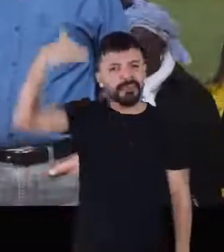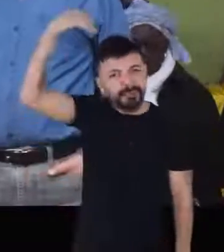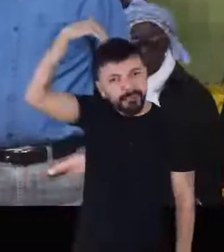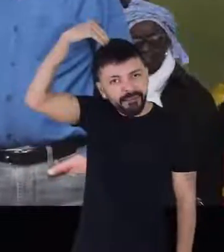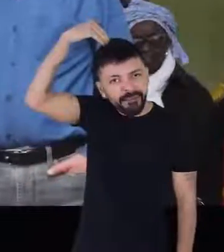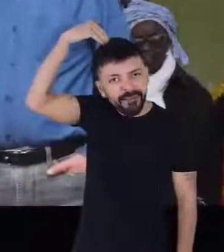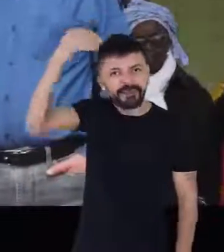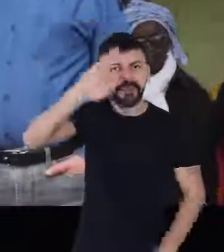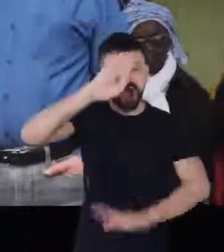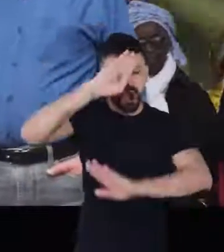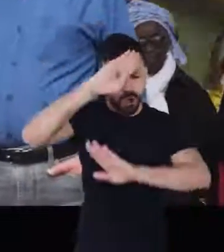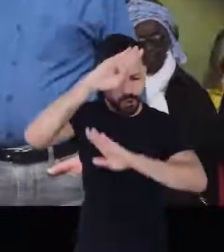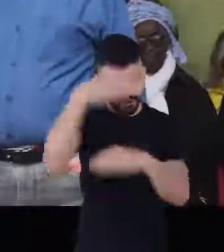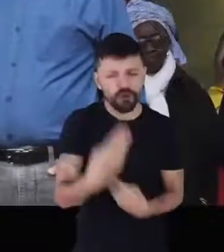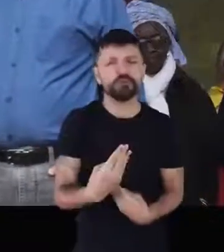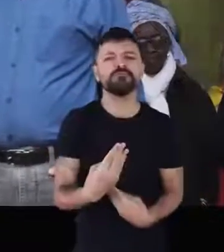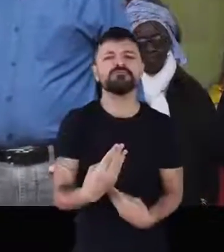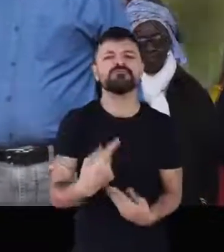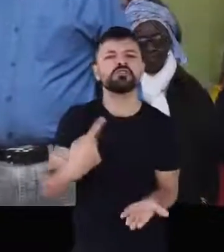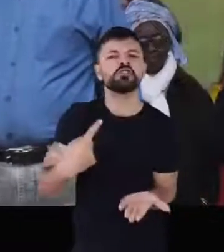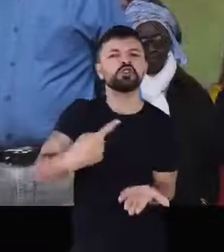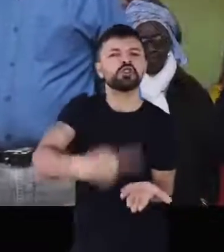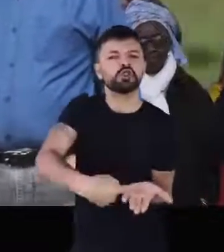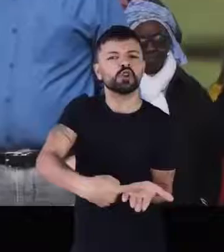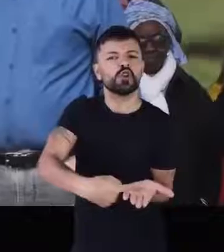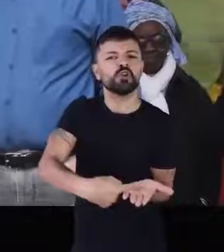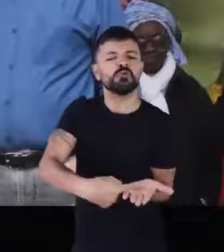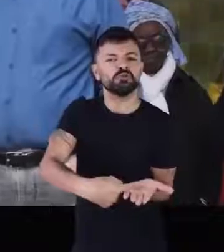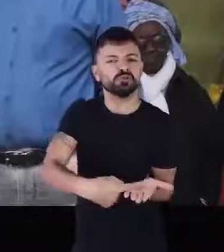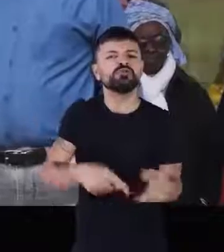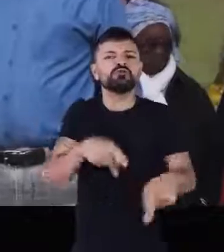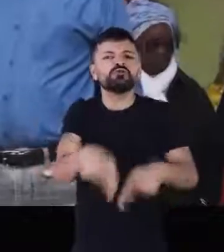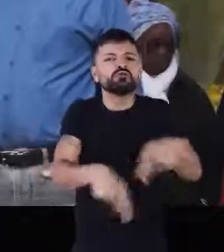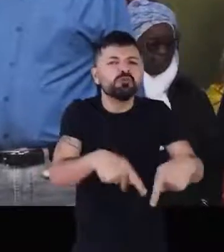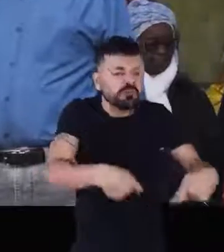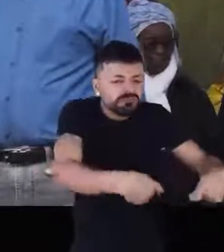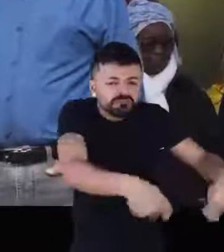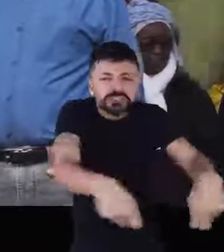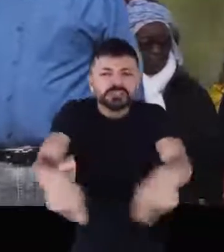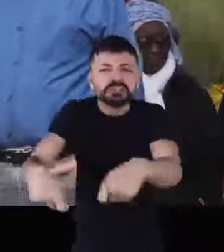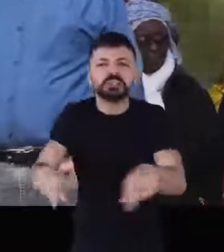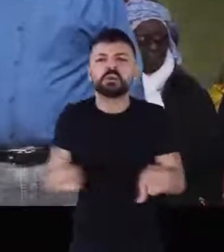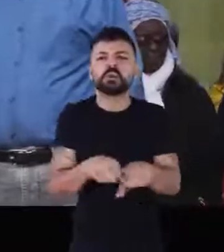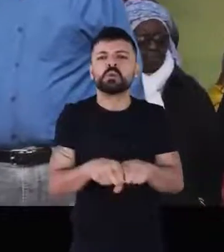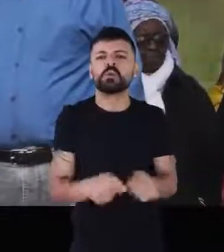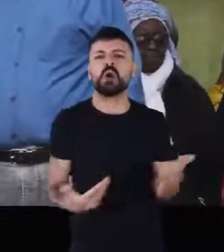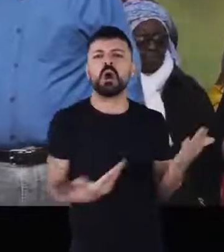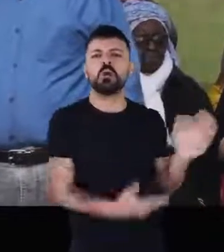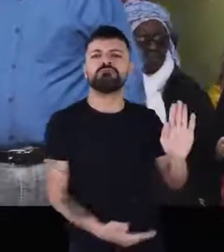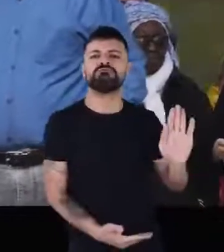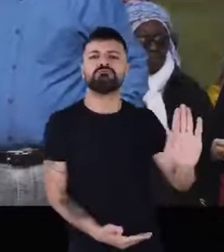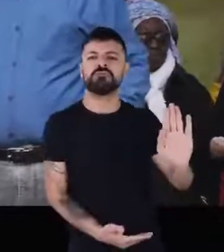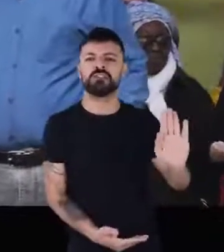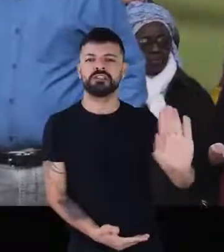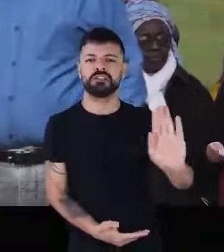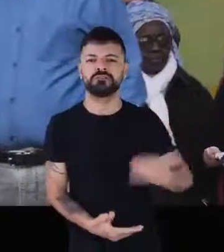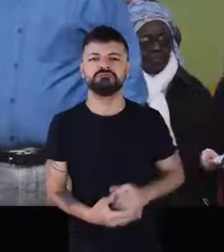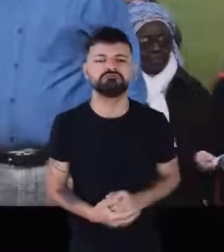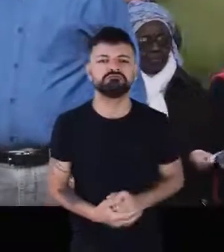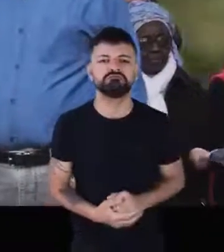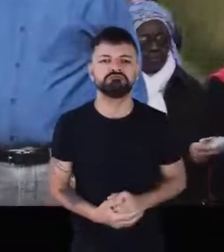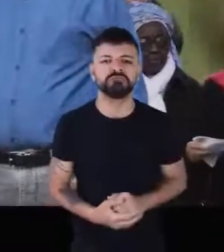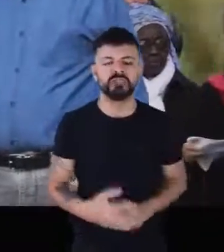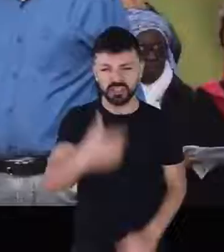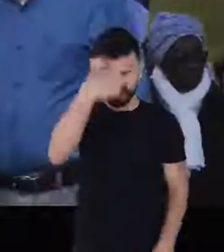cidadãos com caráter, com a honradez e com o compromisso com o povo mais necessitado do que o